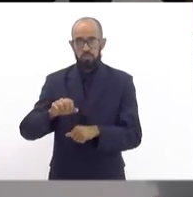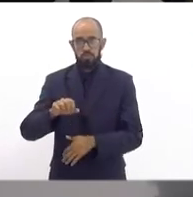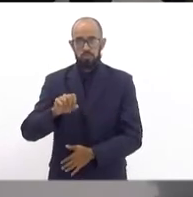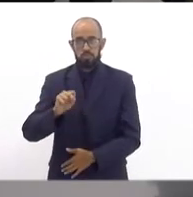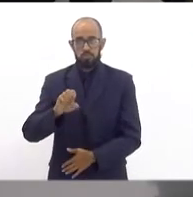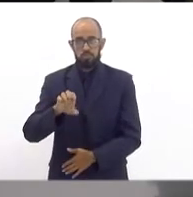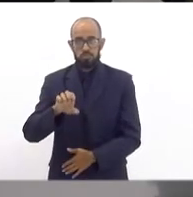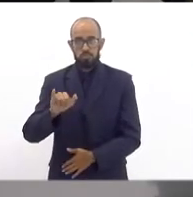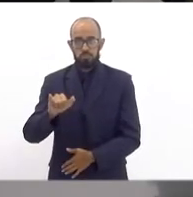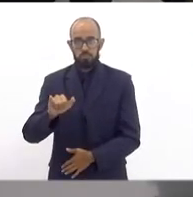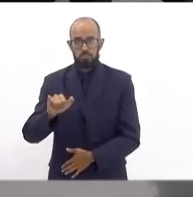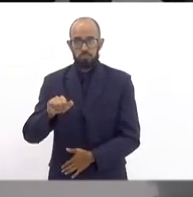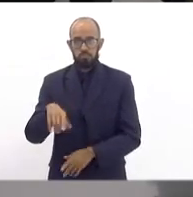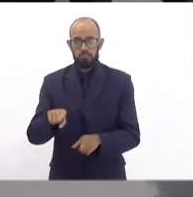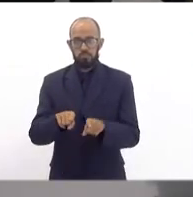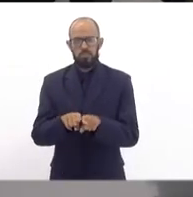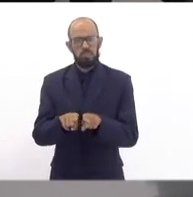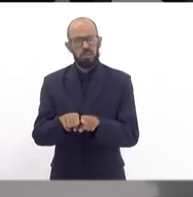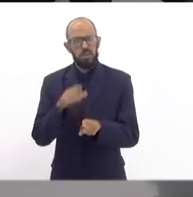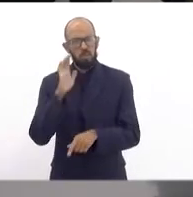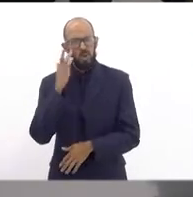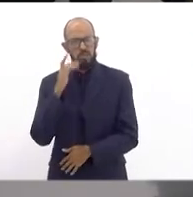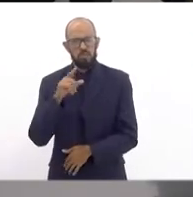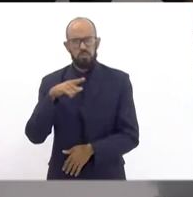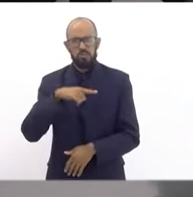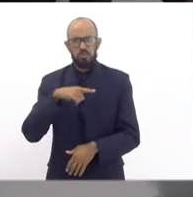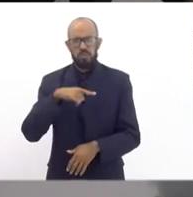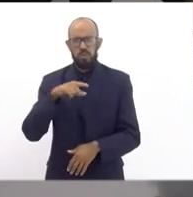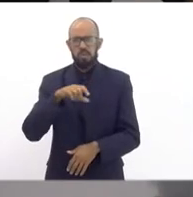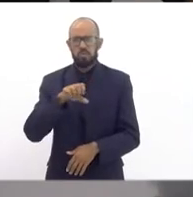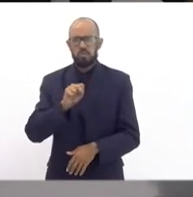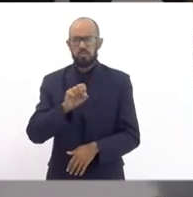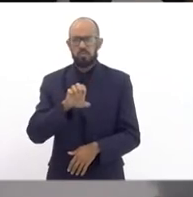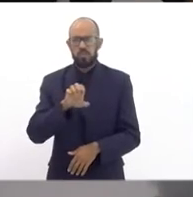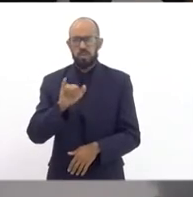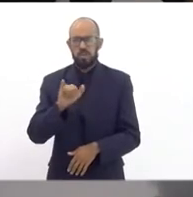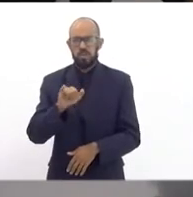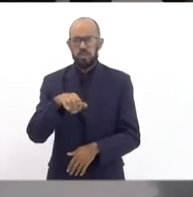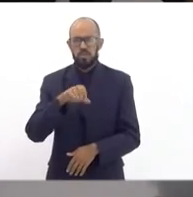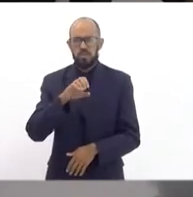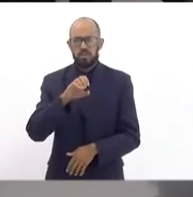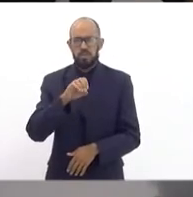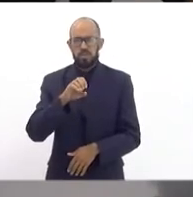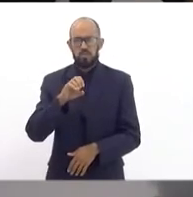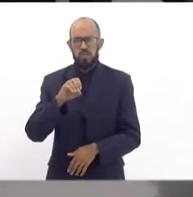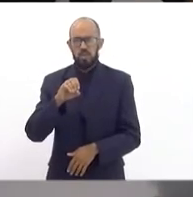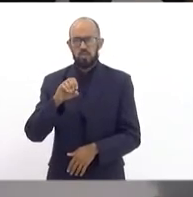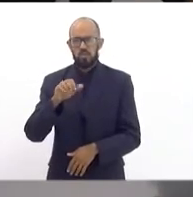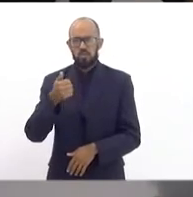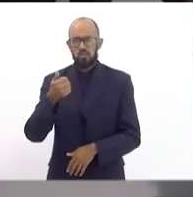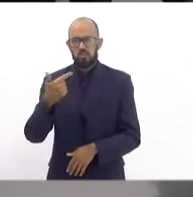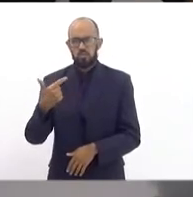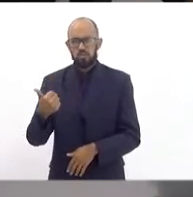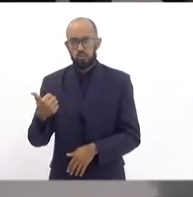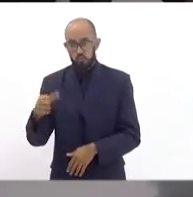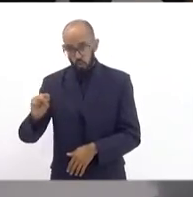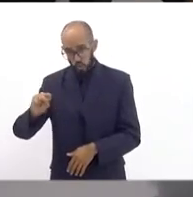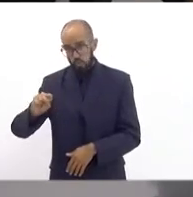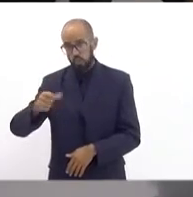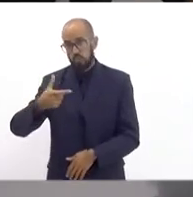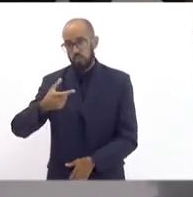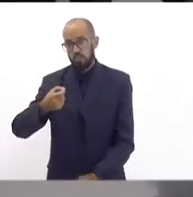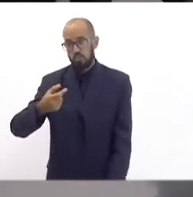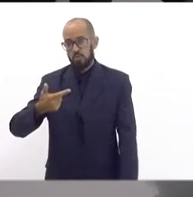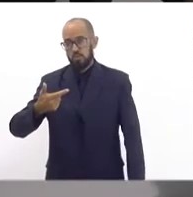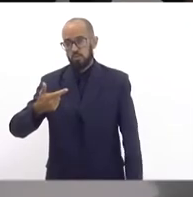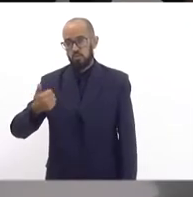inclusive, salvo o melhor juízo, é o processo SEI 0018 de 2021, e lá tem esses